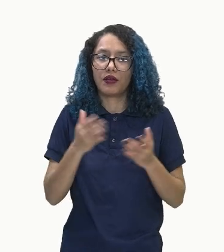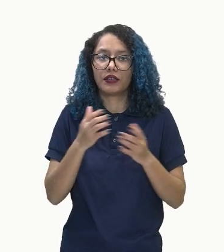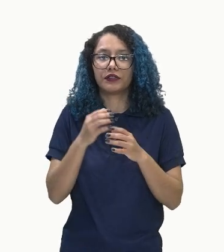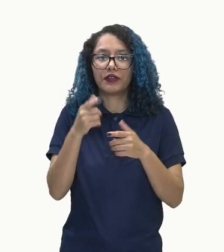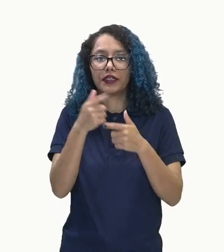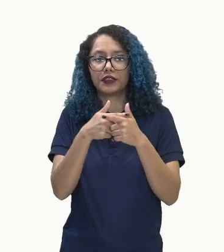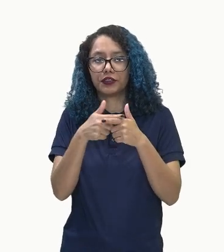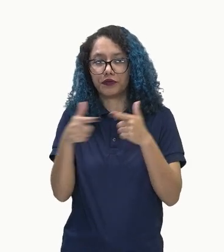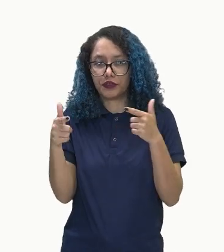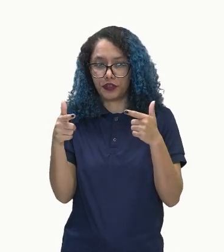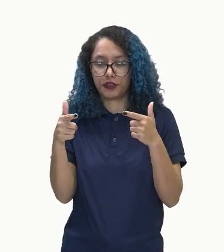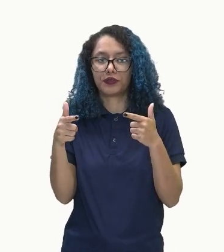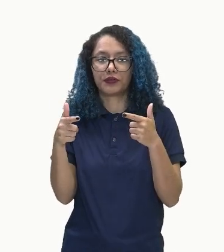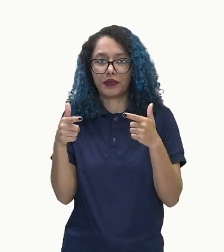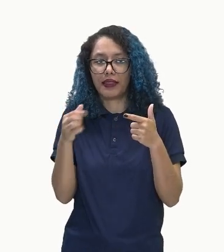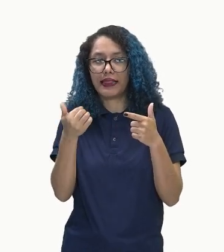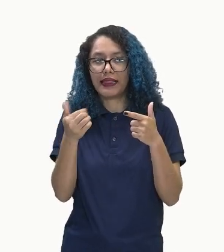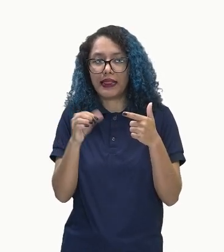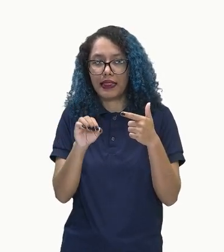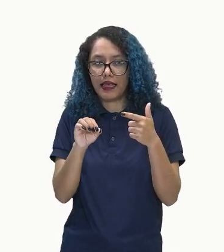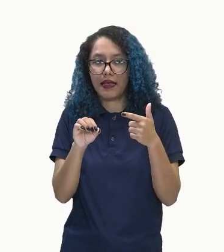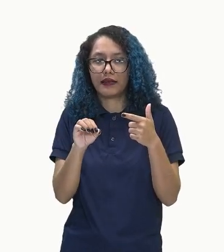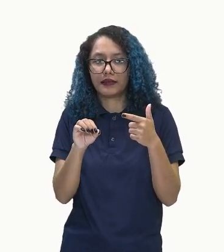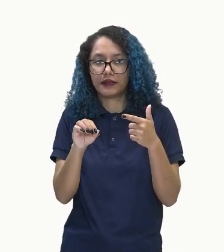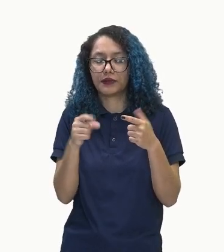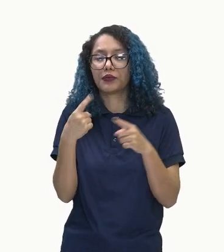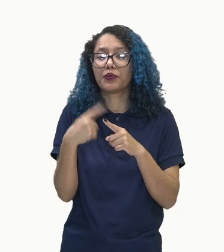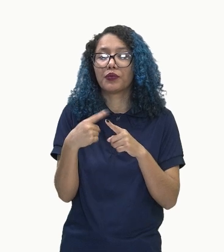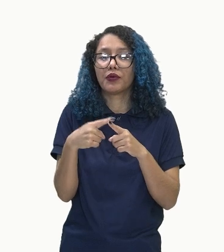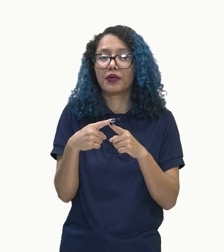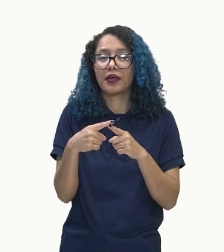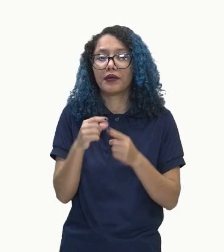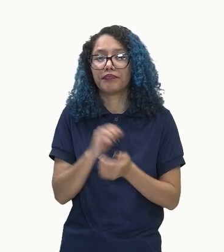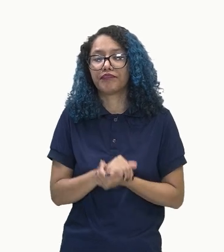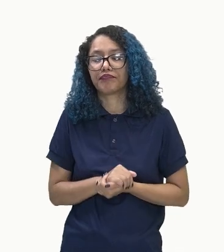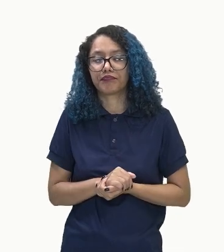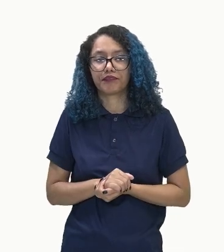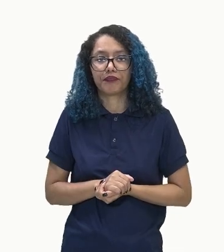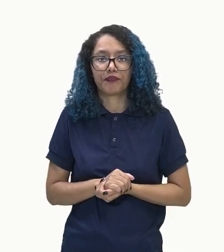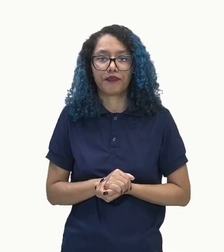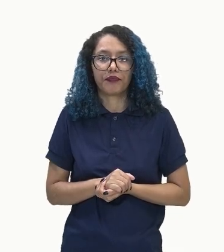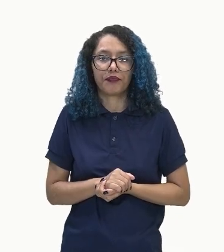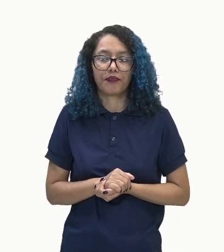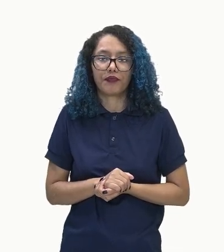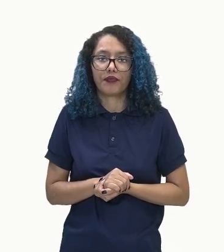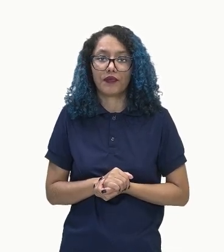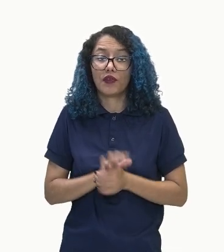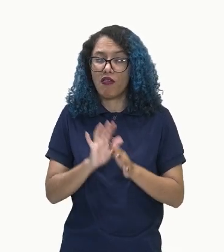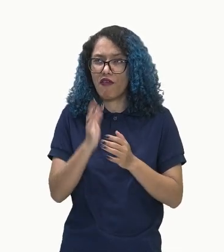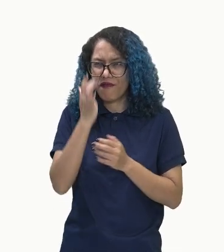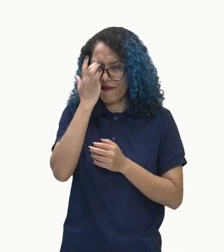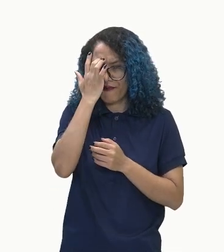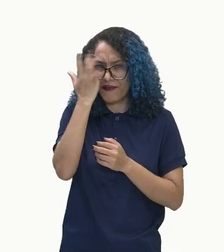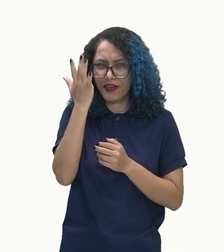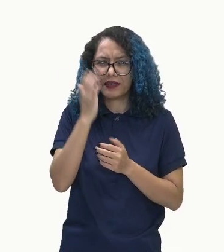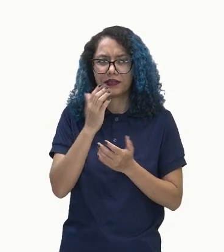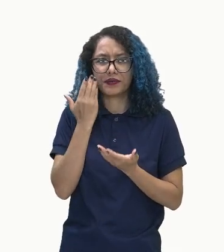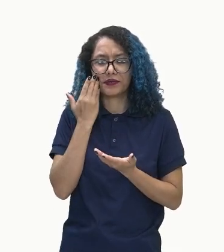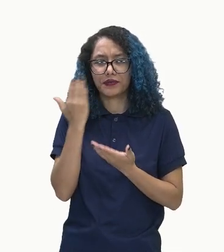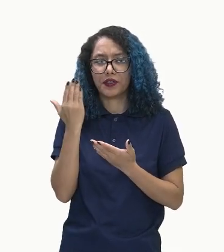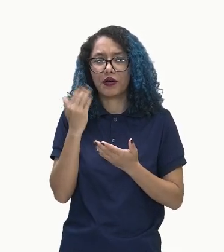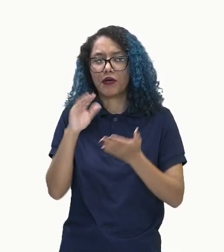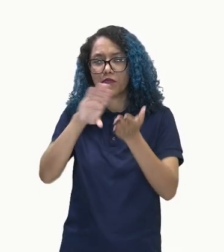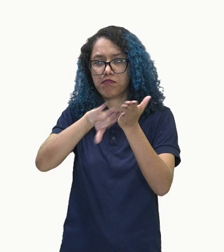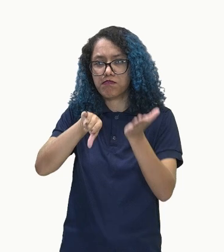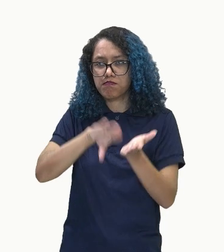10 partes. Por que dividir em 10? Porque 10% equivale à 10ª parte, tá bom? Olha como fica fácil. Simplifique o zero de cima com o